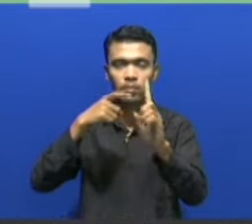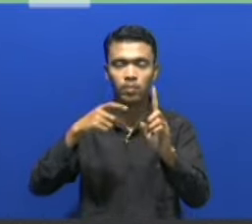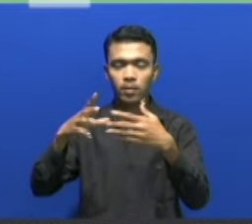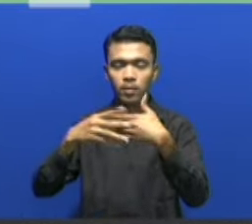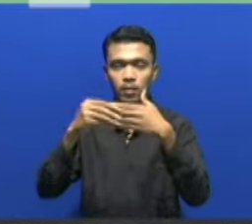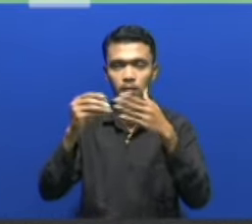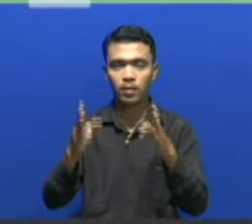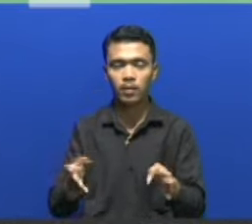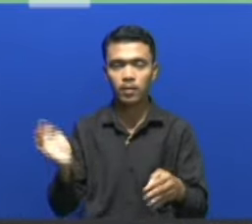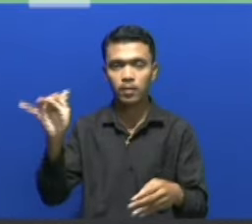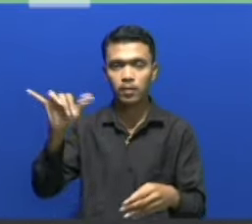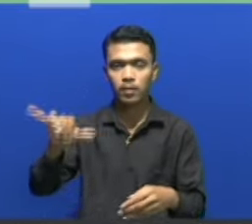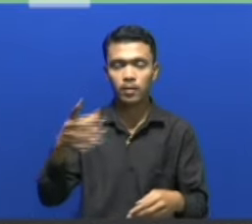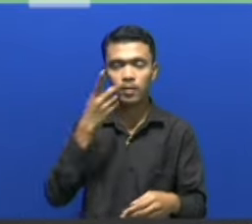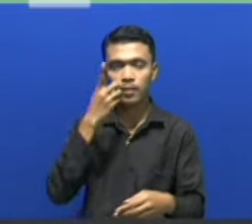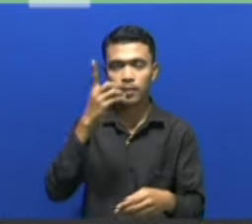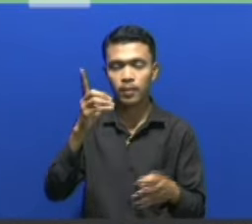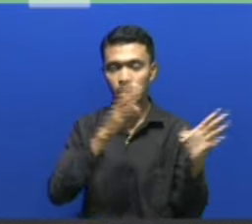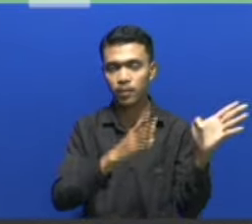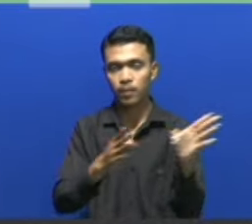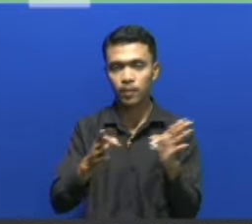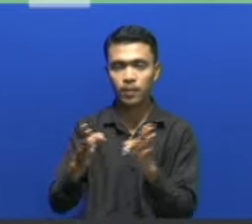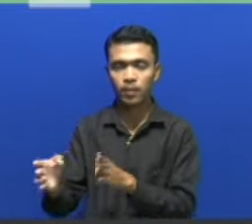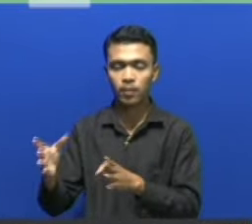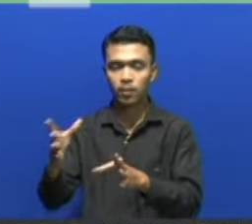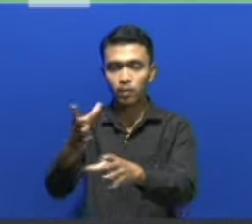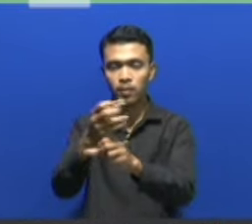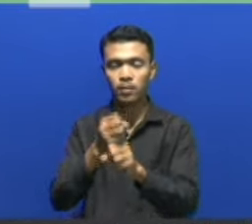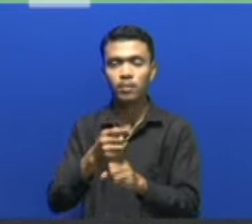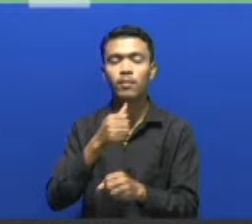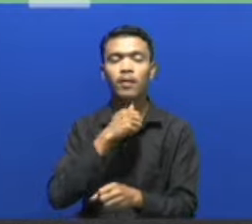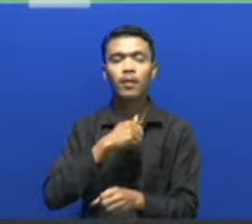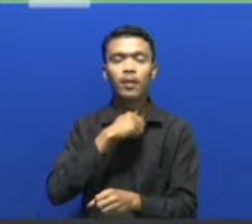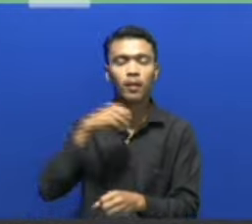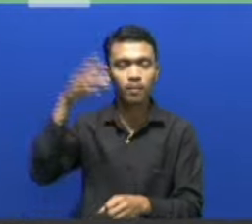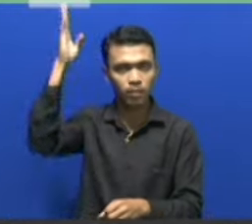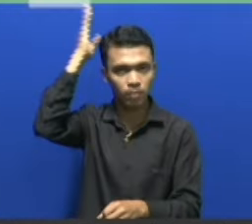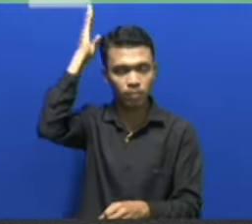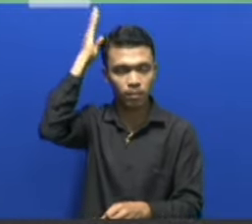liderança sir di hakata ita halo parpasan atu simu ita nia bispo belo nebe mak lori